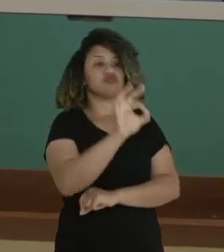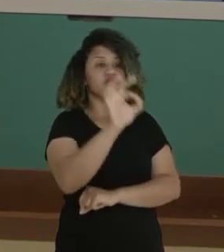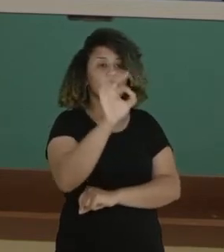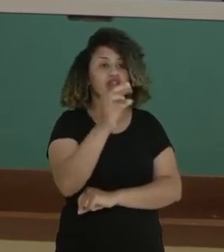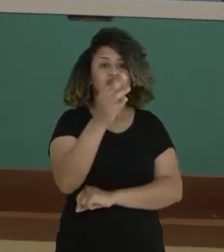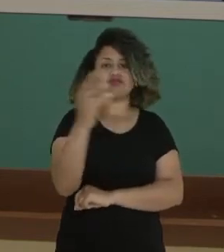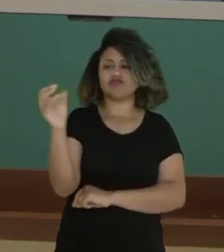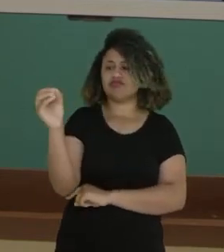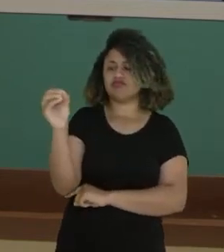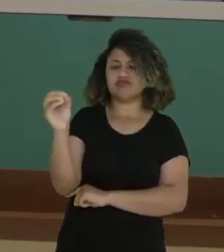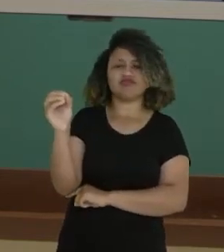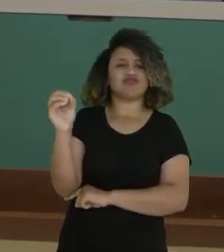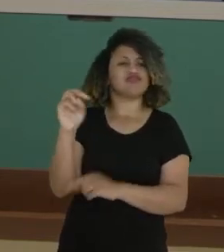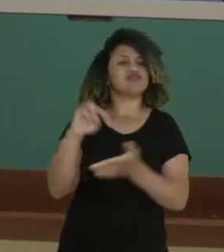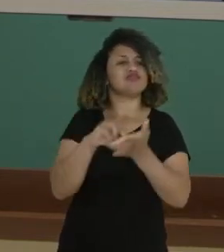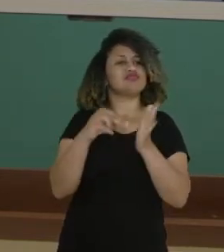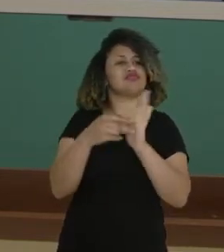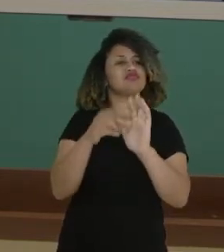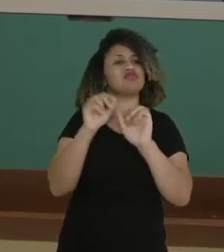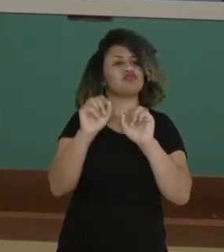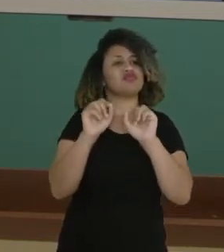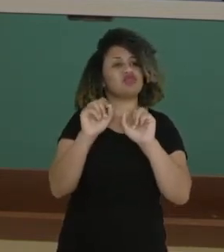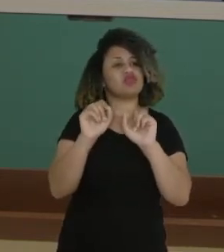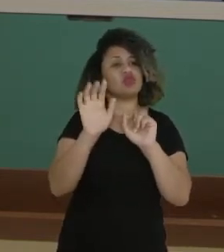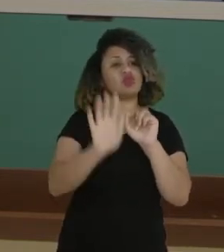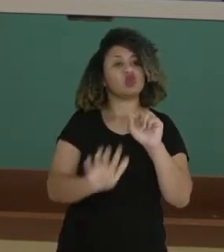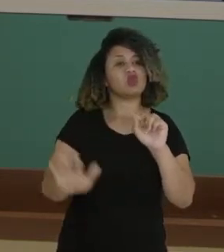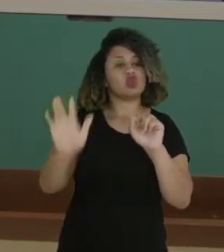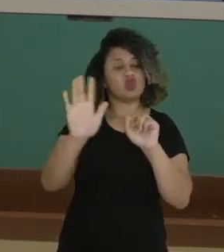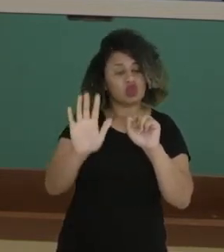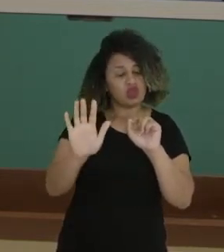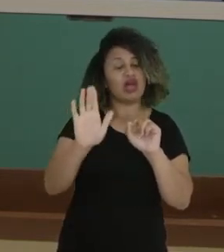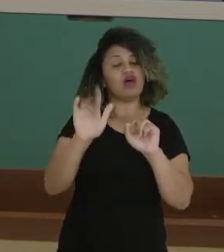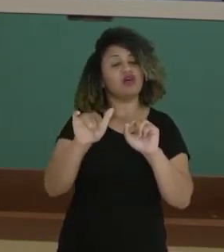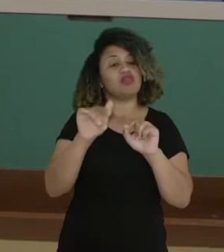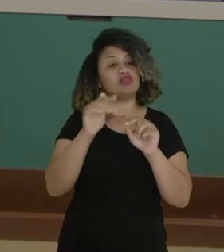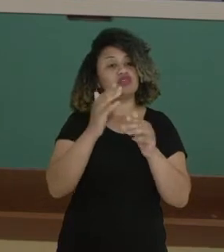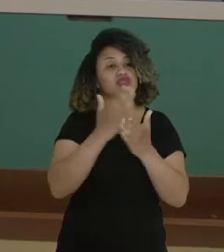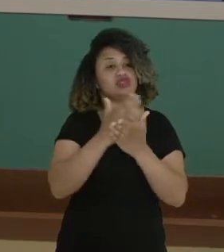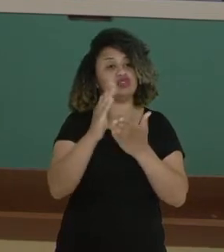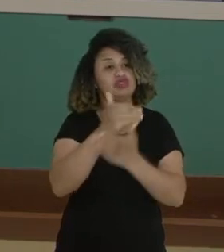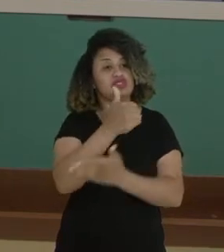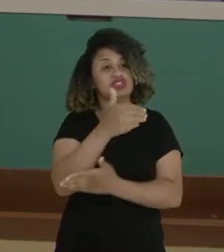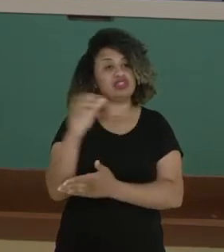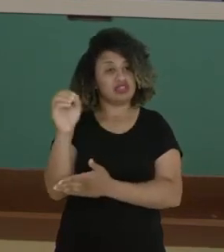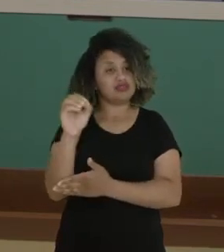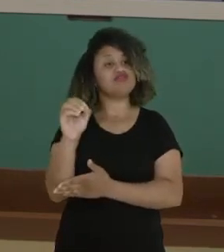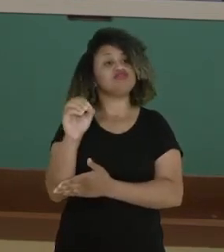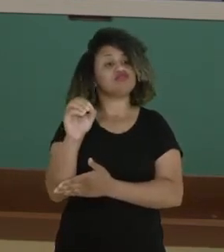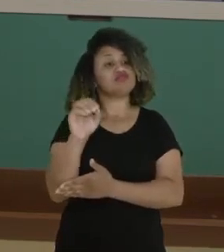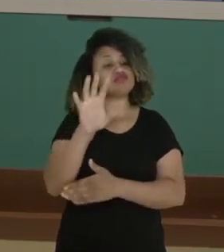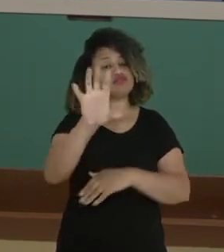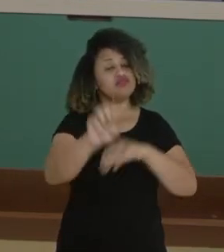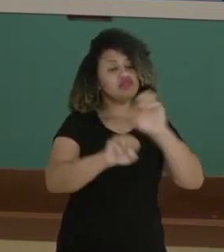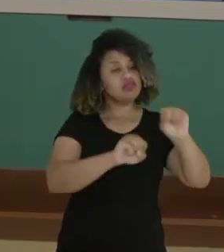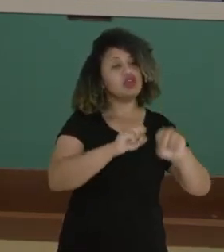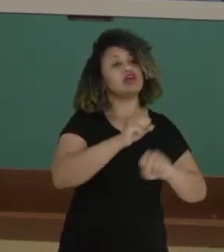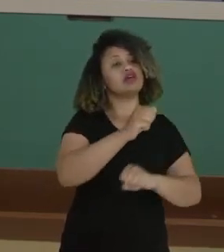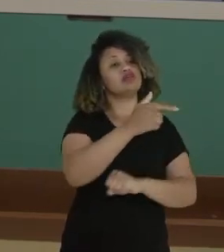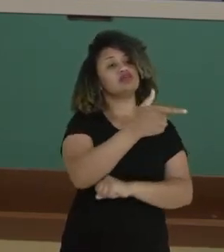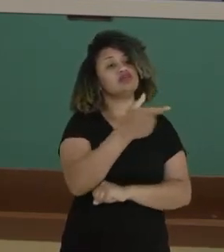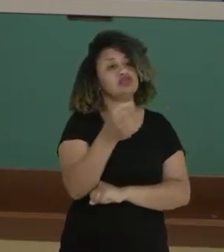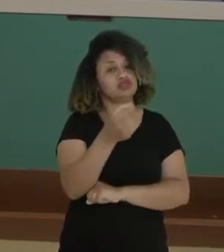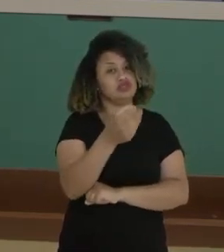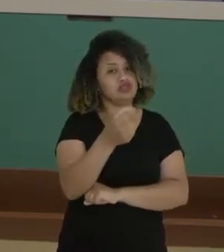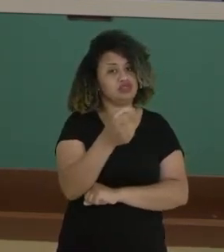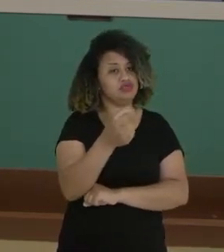que significa? Então, significa que o total foi dividido em 100 partes e que foi recolhido 20